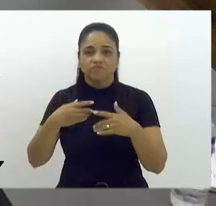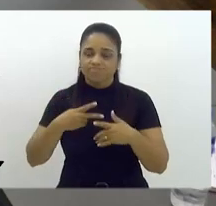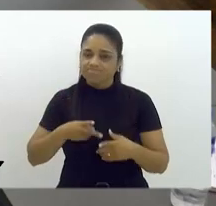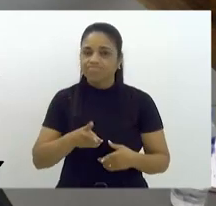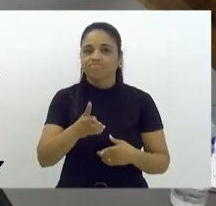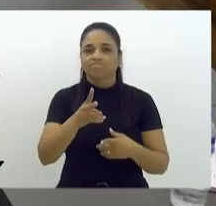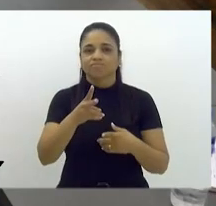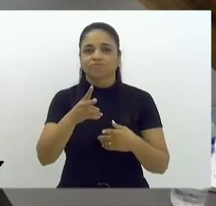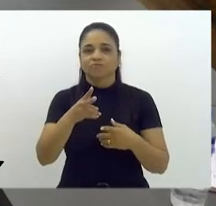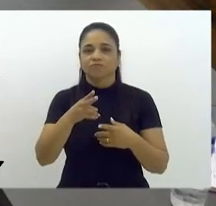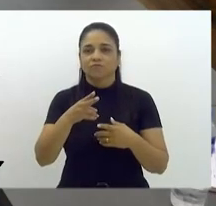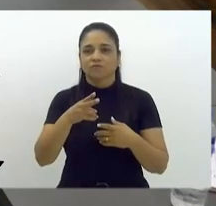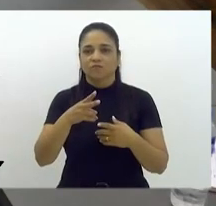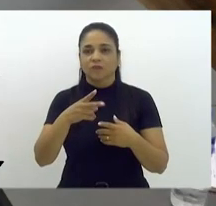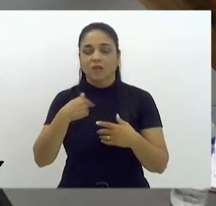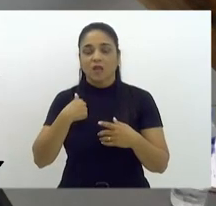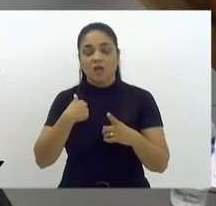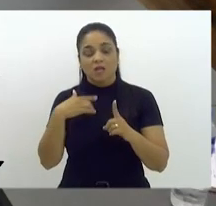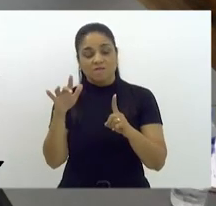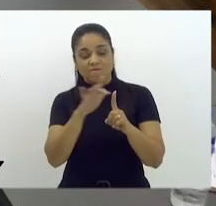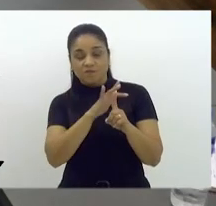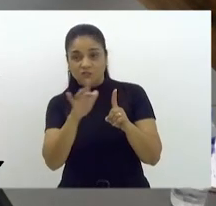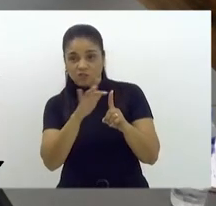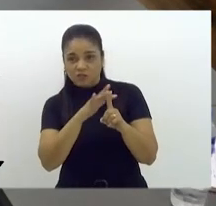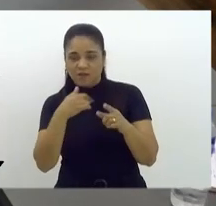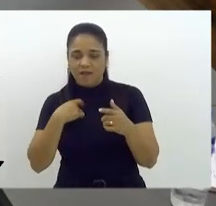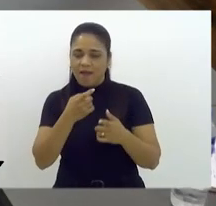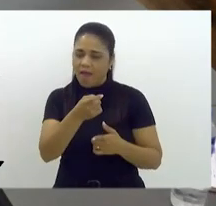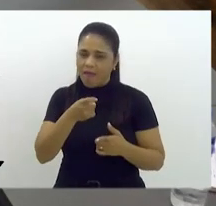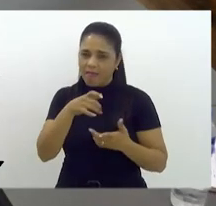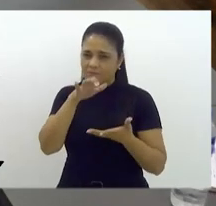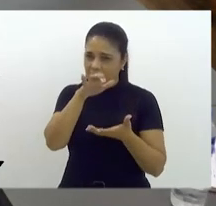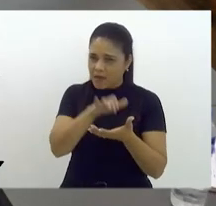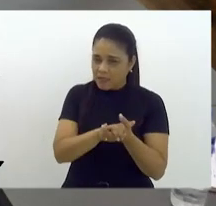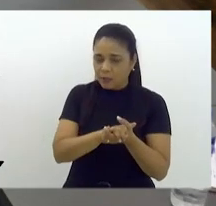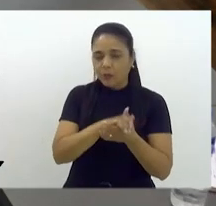relação autor vítima ex companheiro ex-namorado